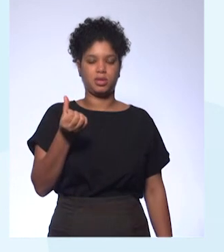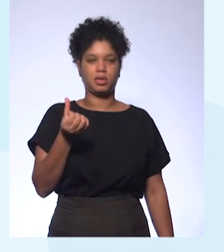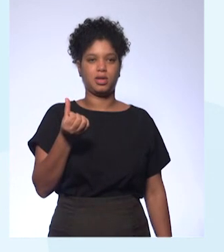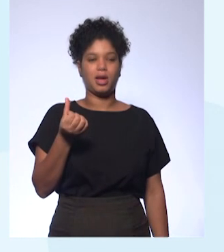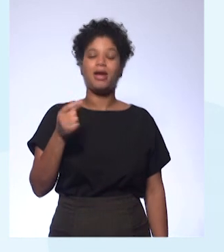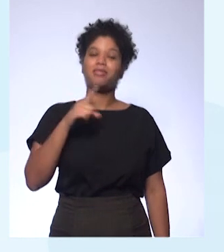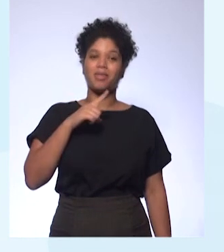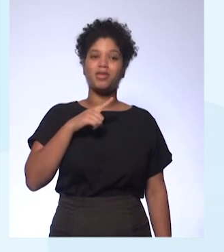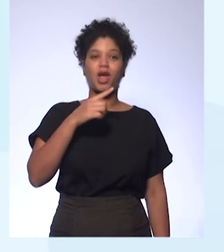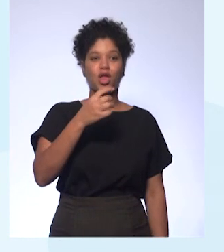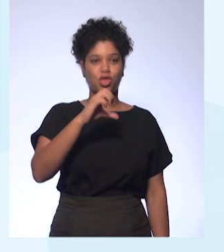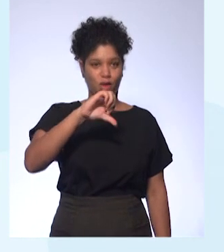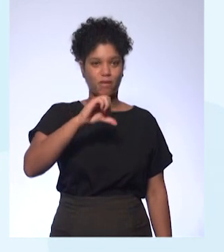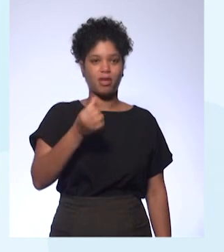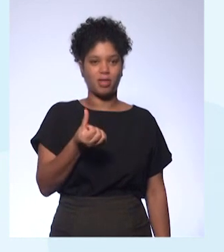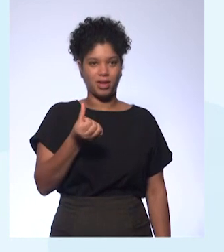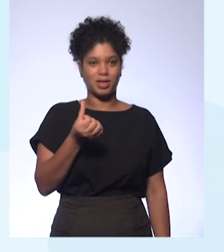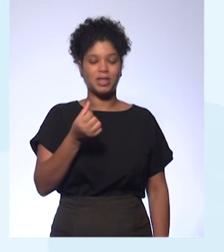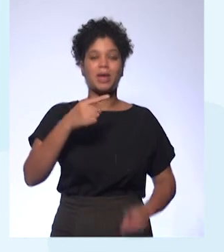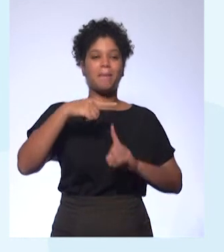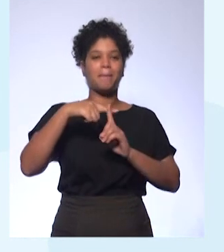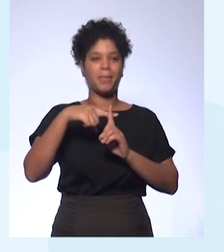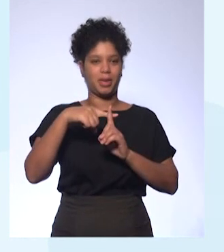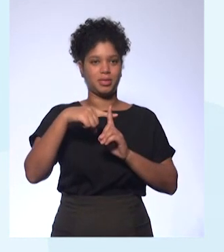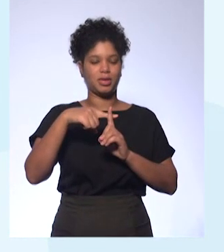tenho 96 mais